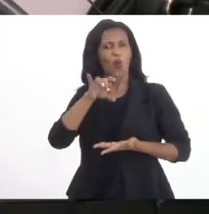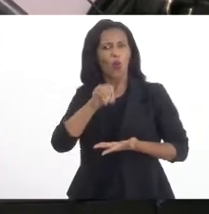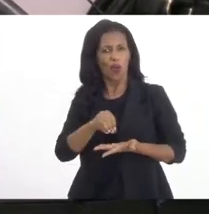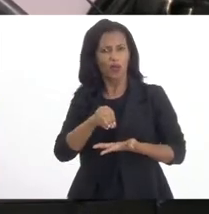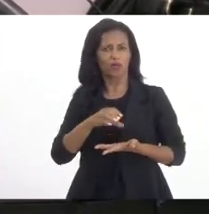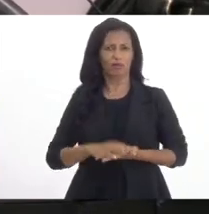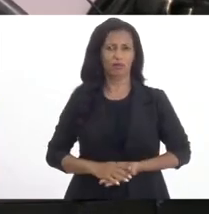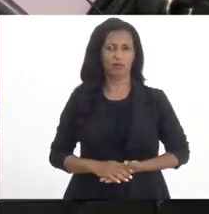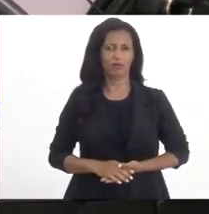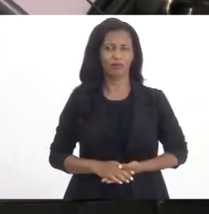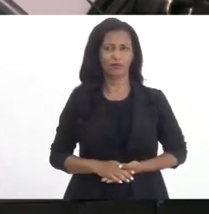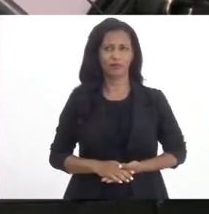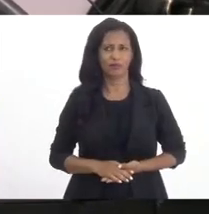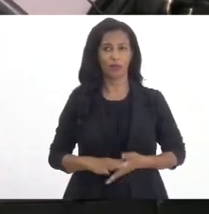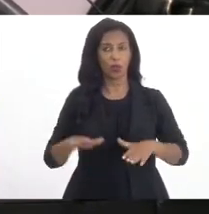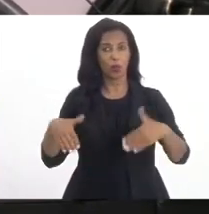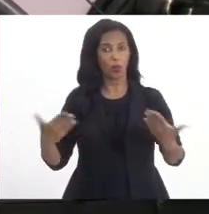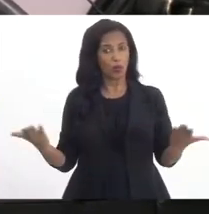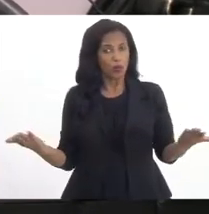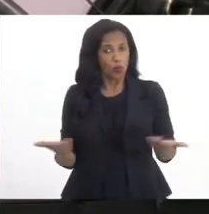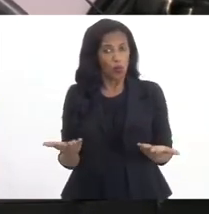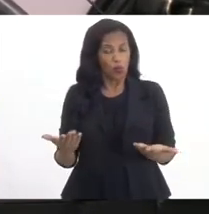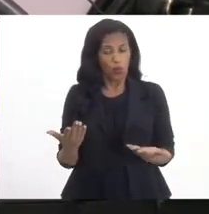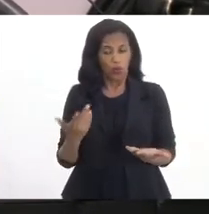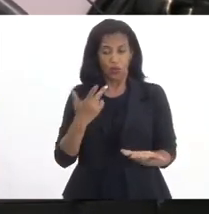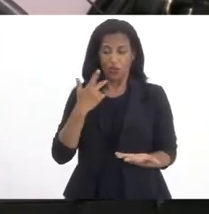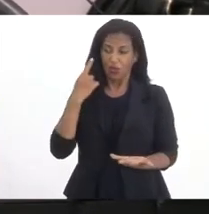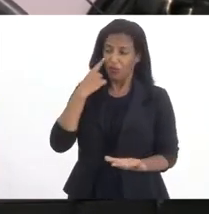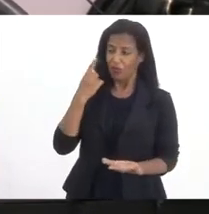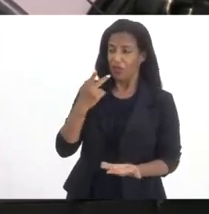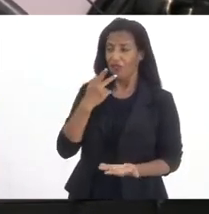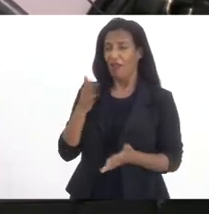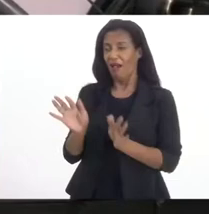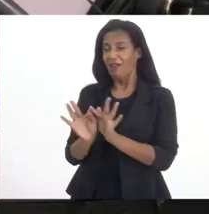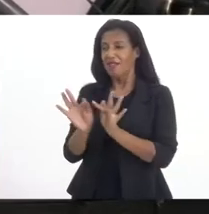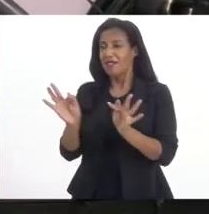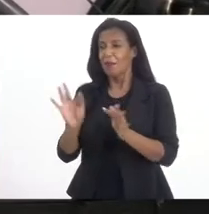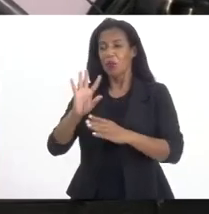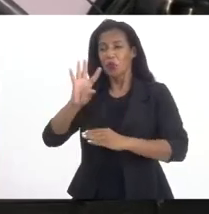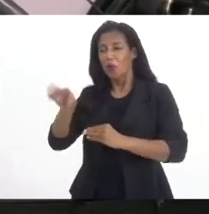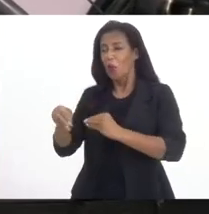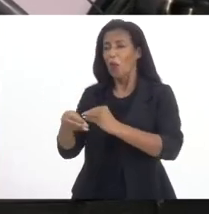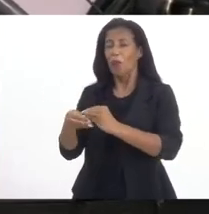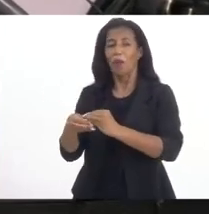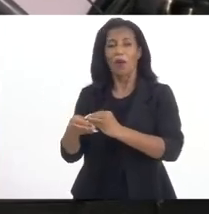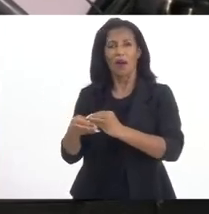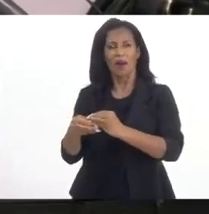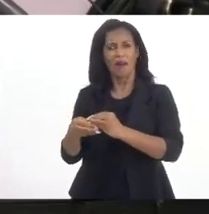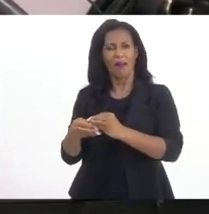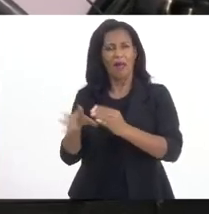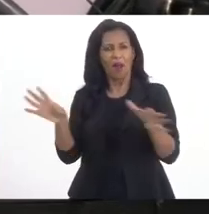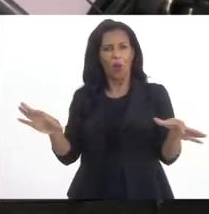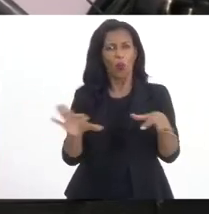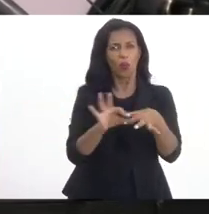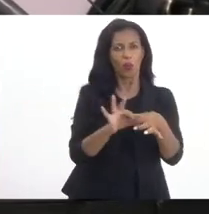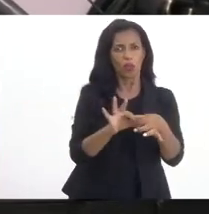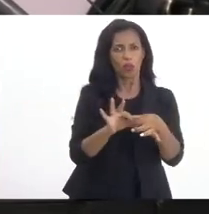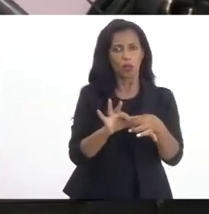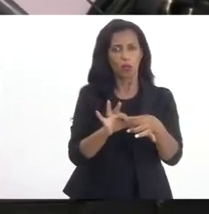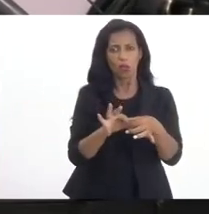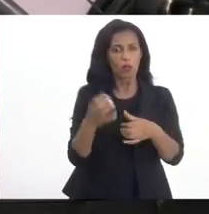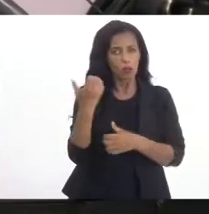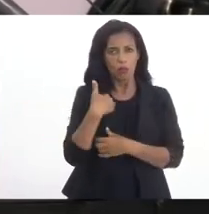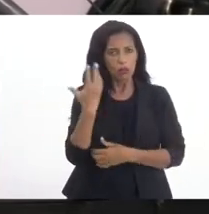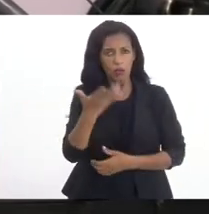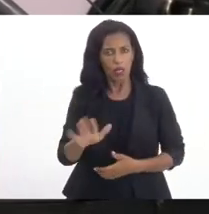da Zona Oeste. Quando hoje eu escuto falar, não, vamos simplesmente incorporar a UESO, a UERJ, nós não desejamos